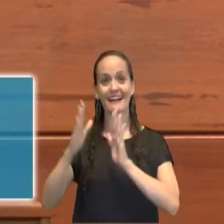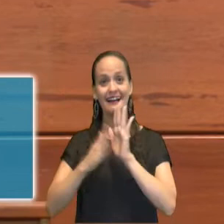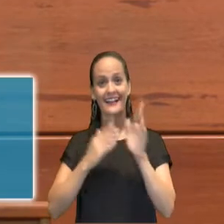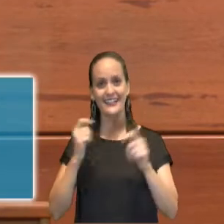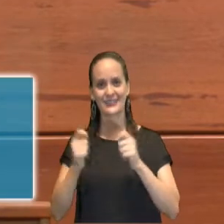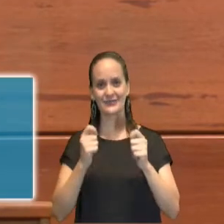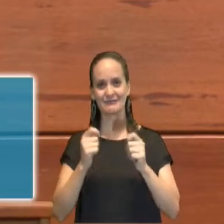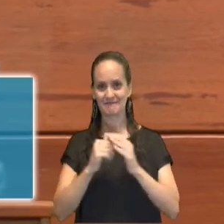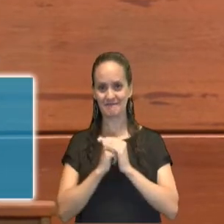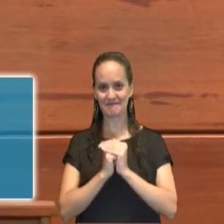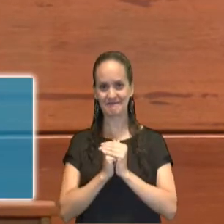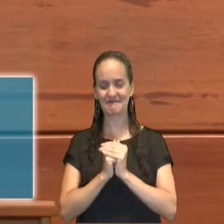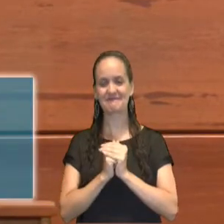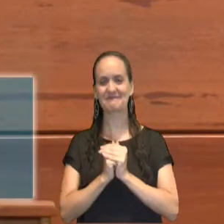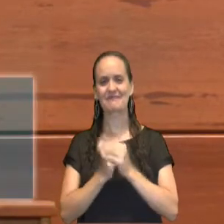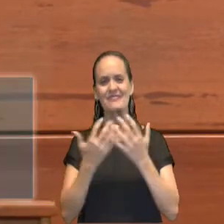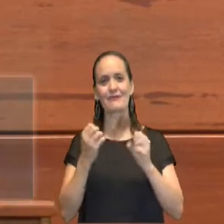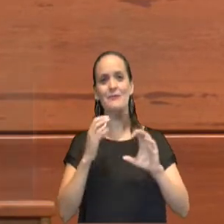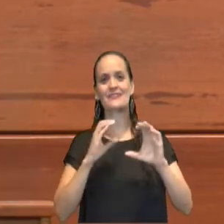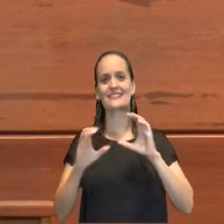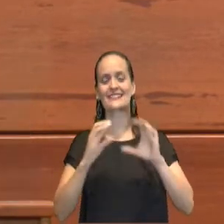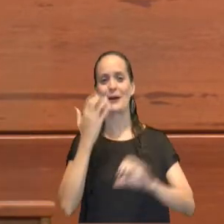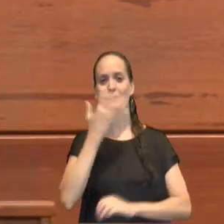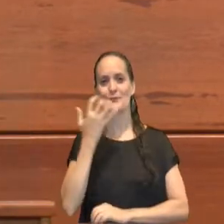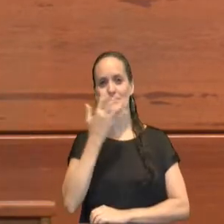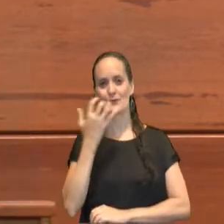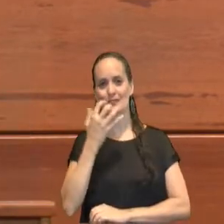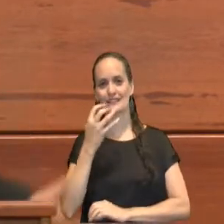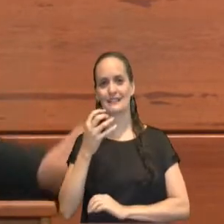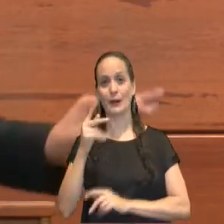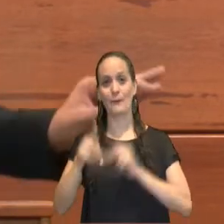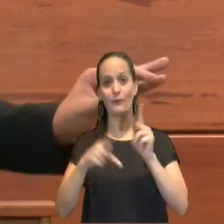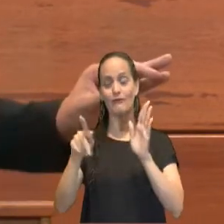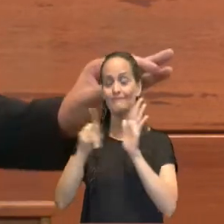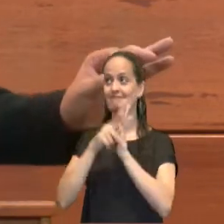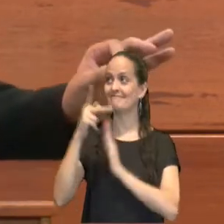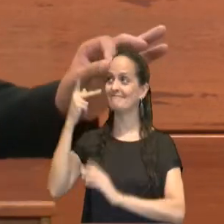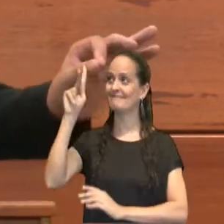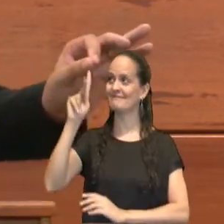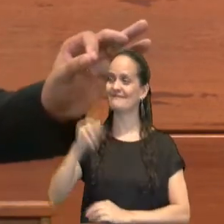Aleluia. Cantemos, é o teu povo.